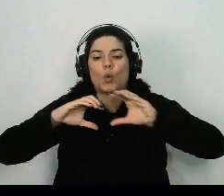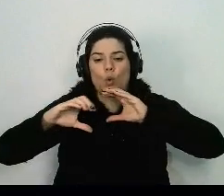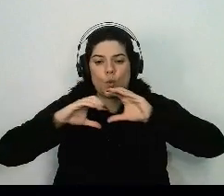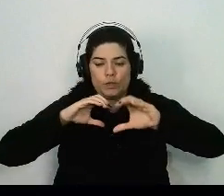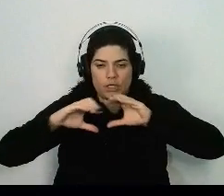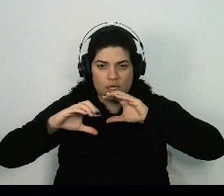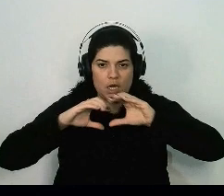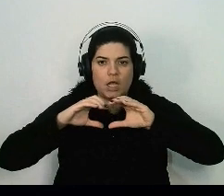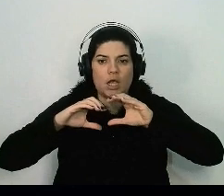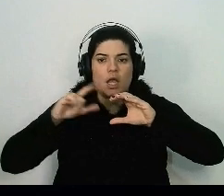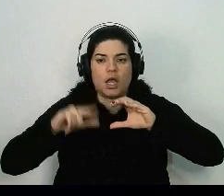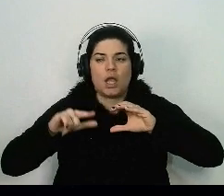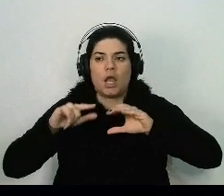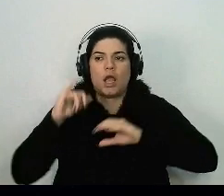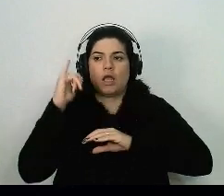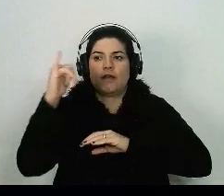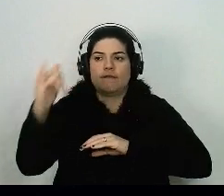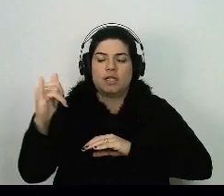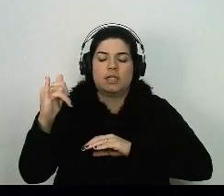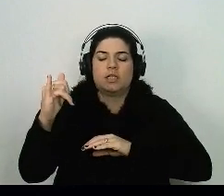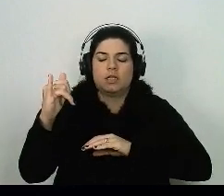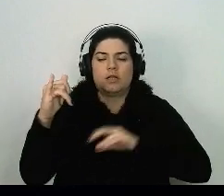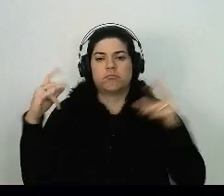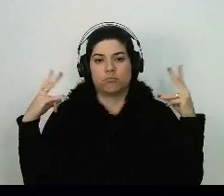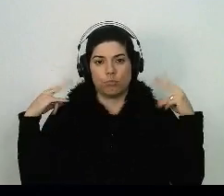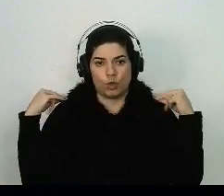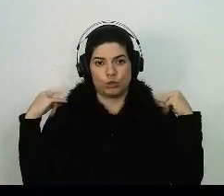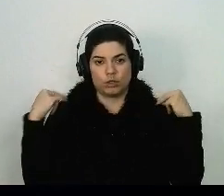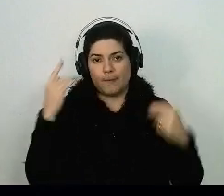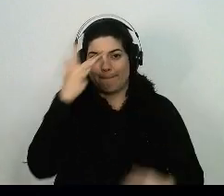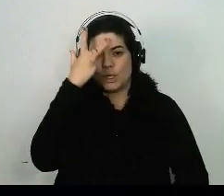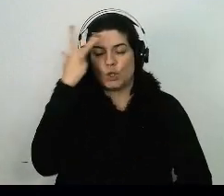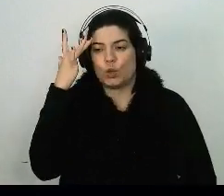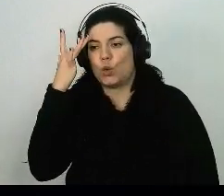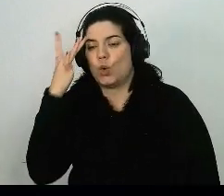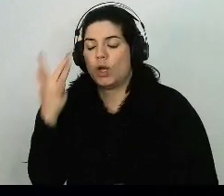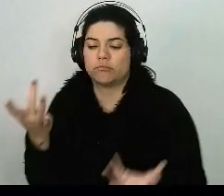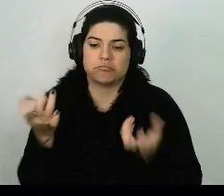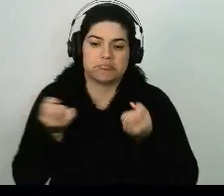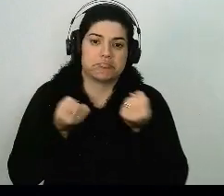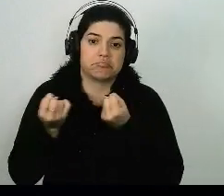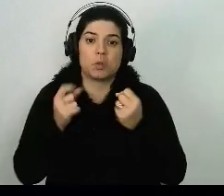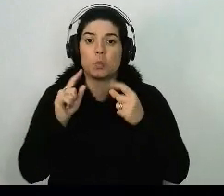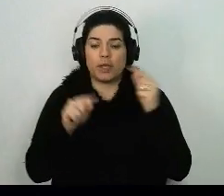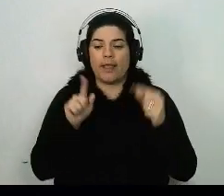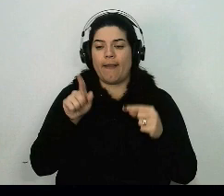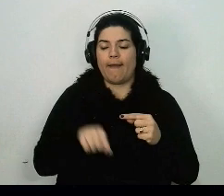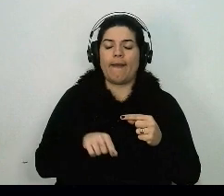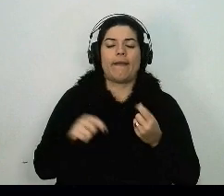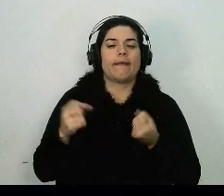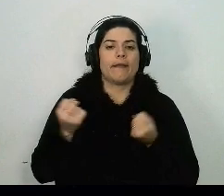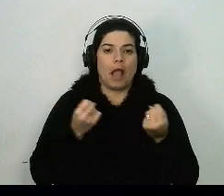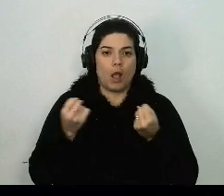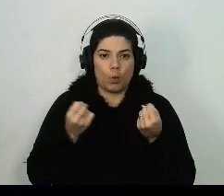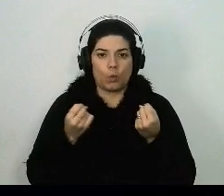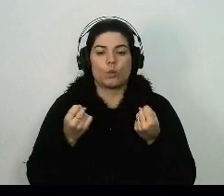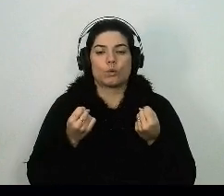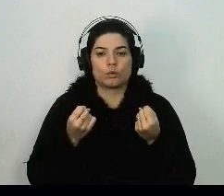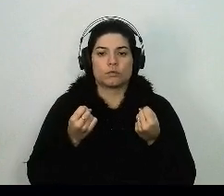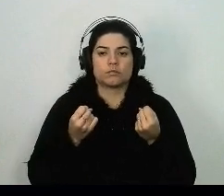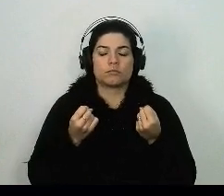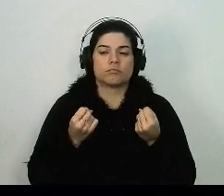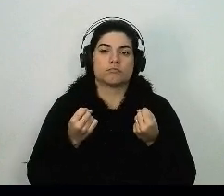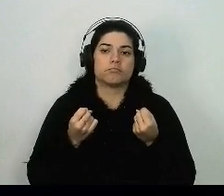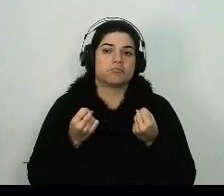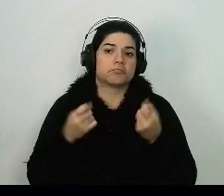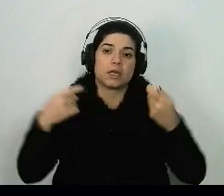o motorista, né? Então, o usuário, hoje em dia um carro da Tesla, ele é um gadget gigante, né? De que ele precisa